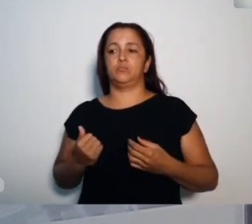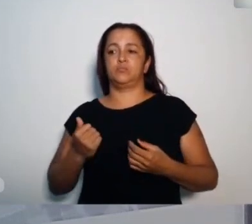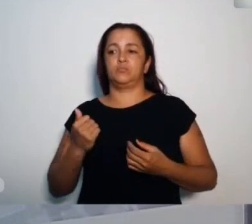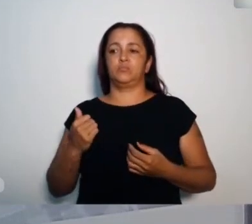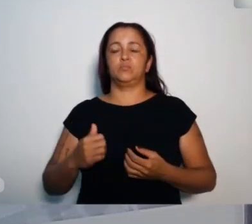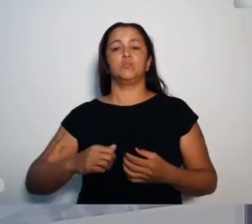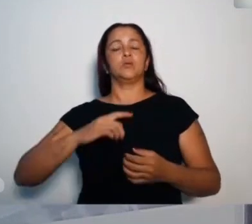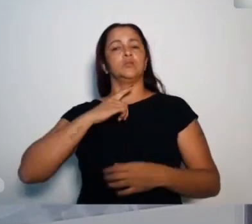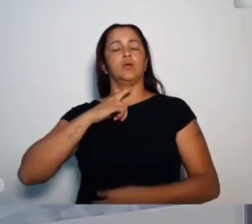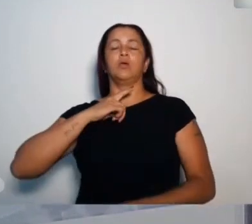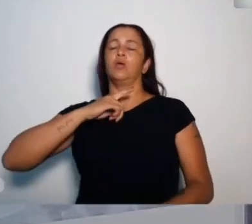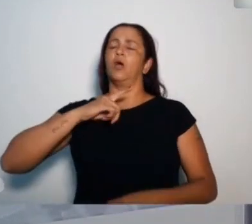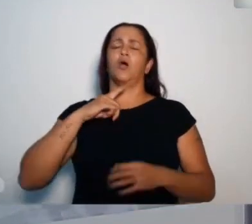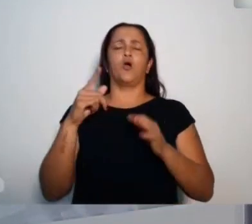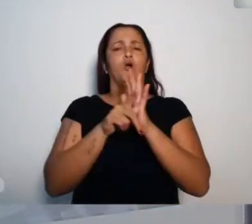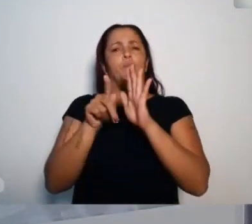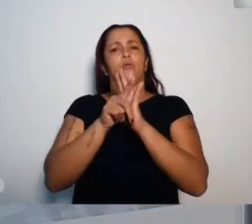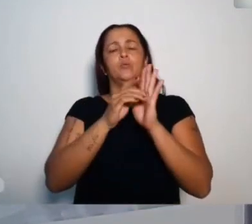artifício